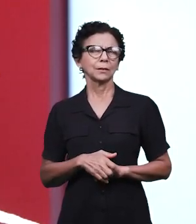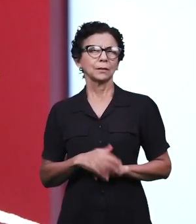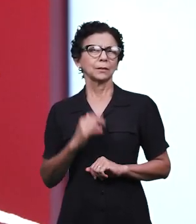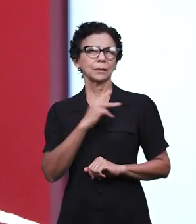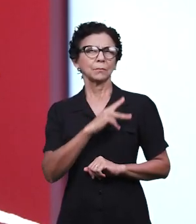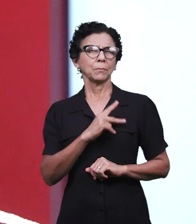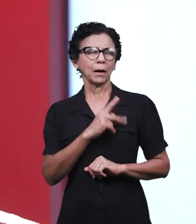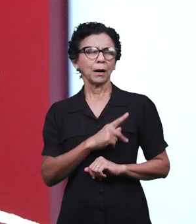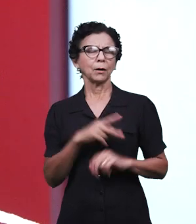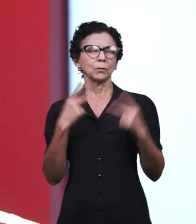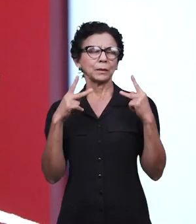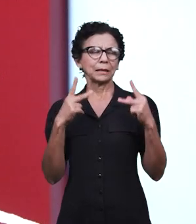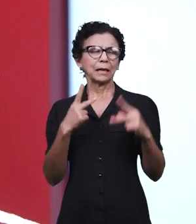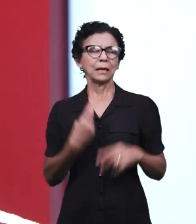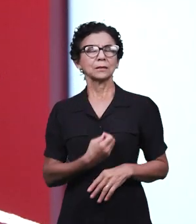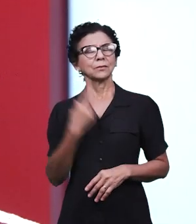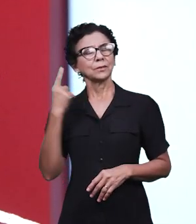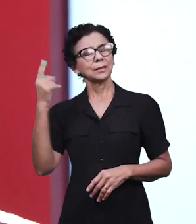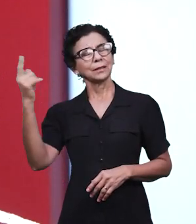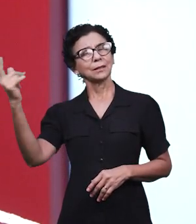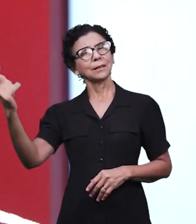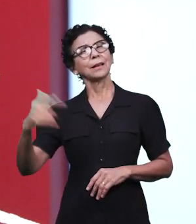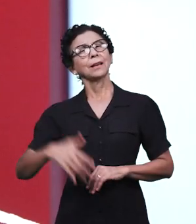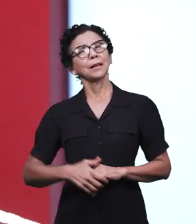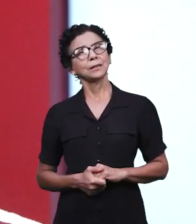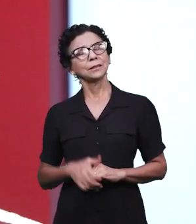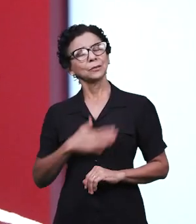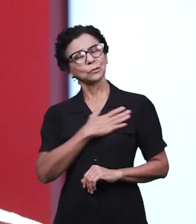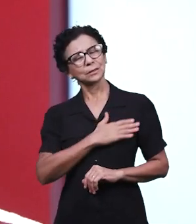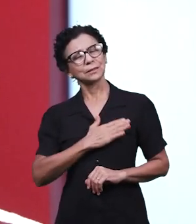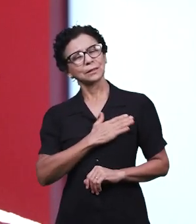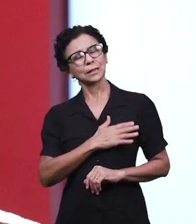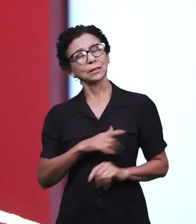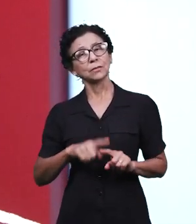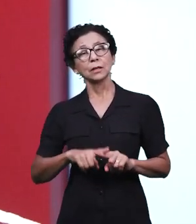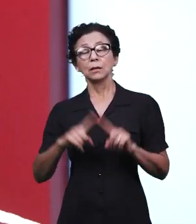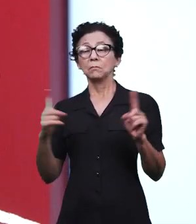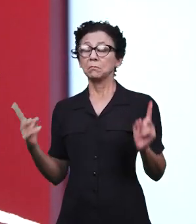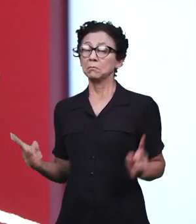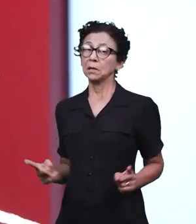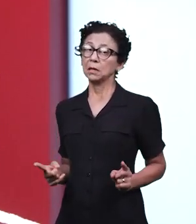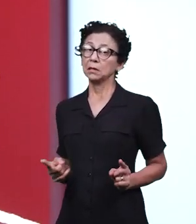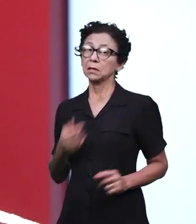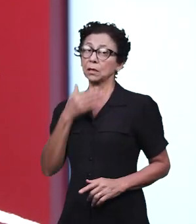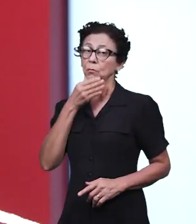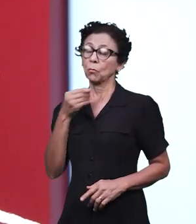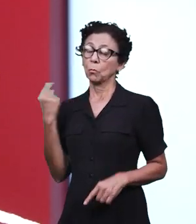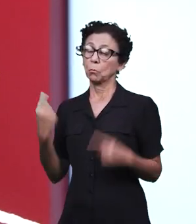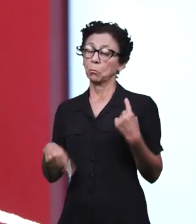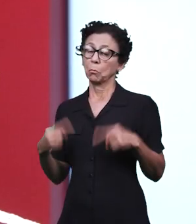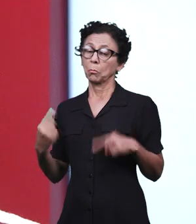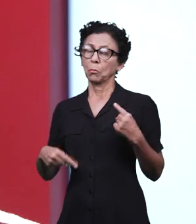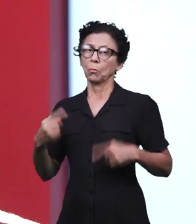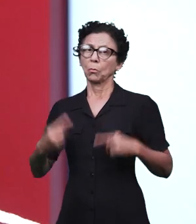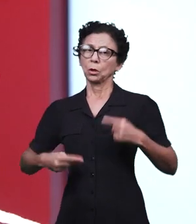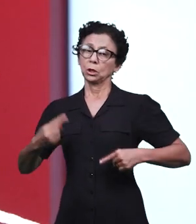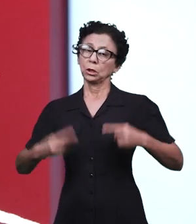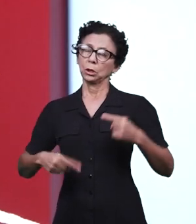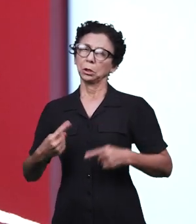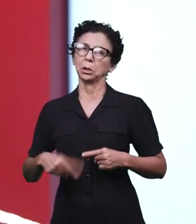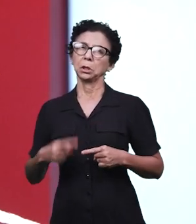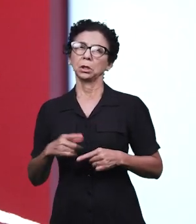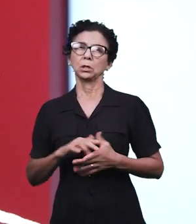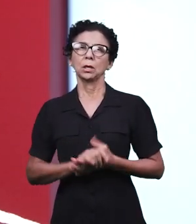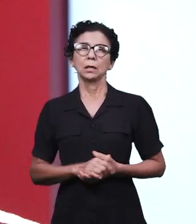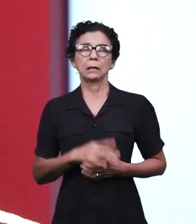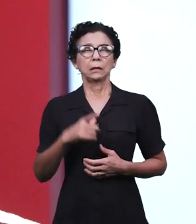mesmo tempo, como político, também esperava ganhar alguma coisa da parte de Paulo para